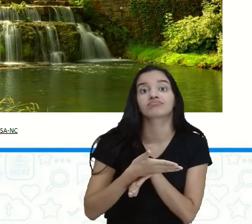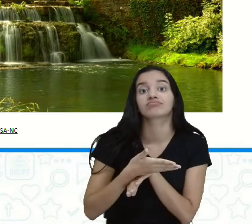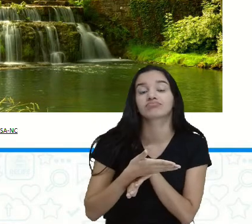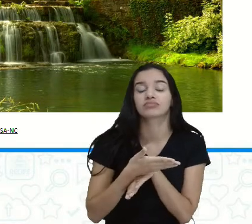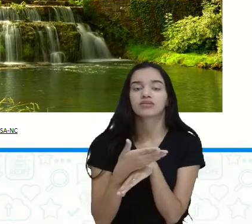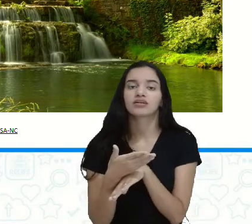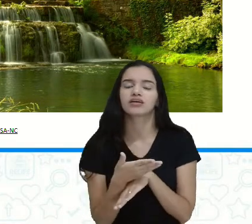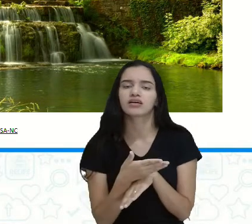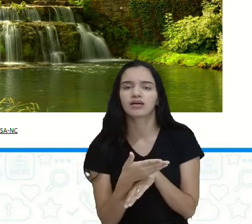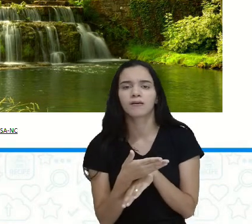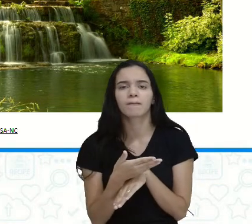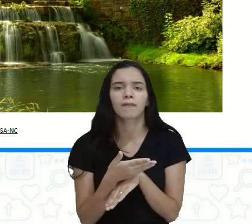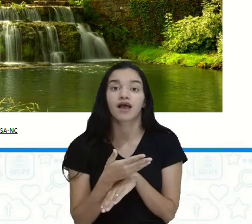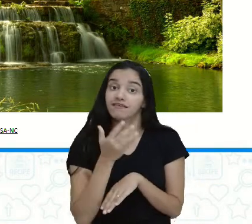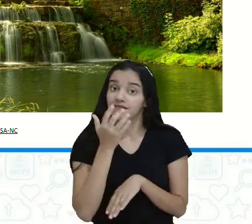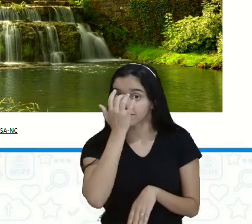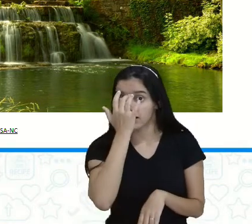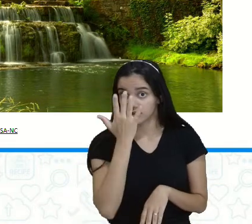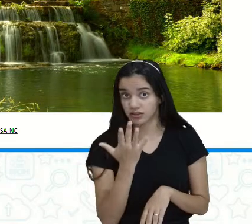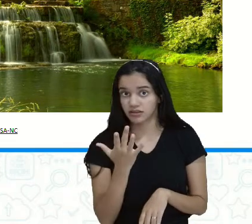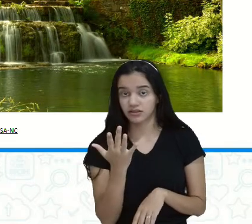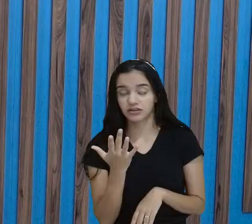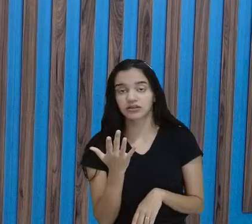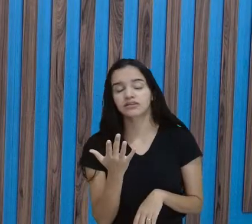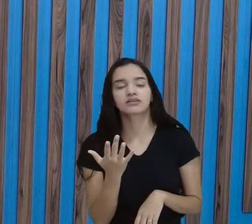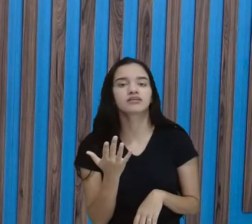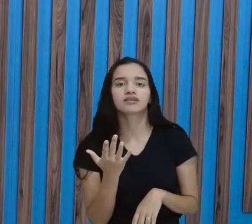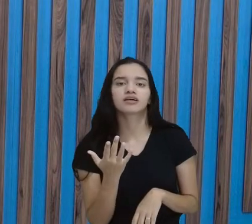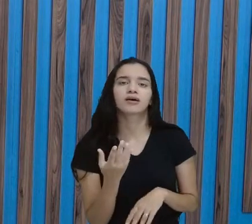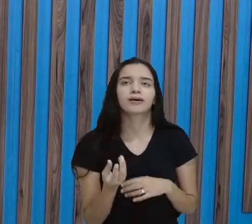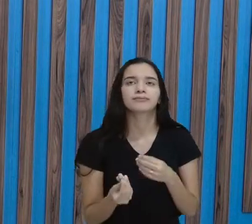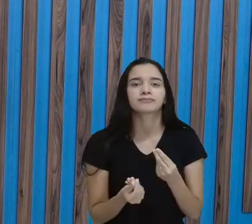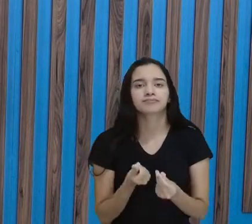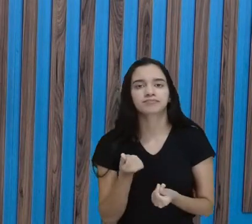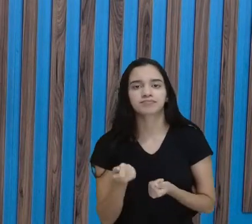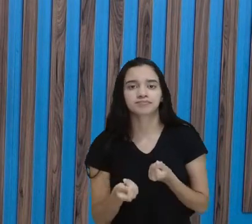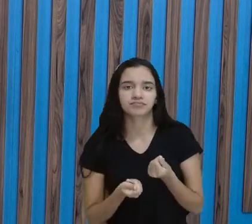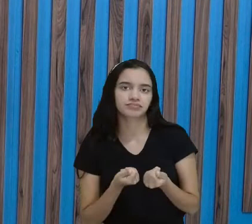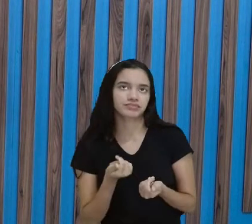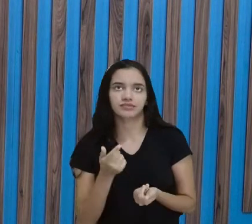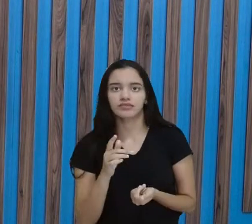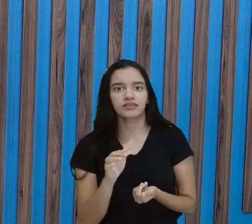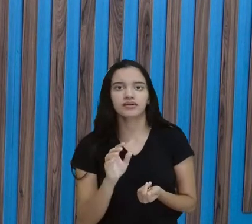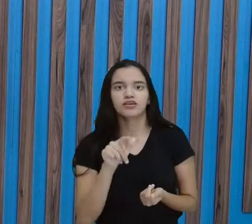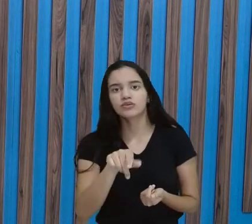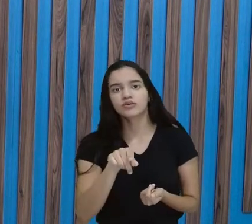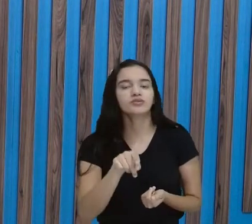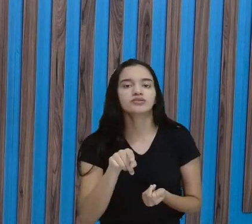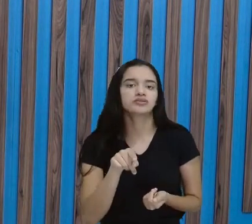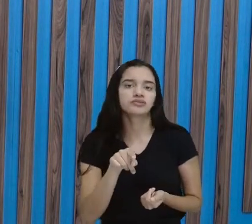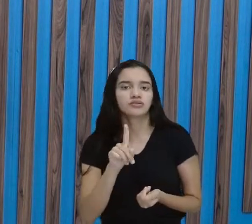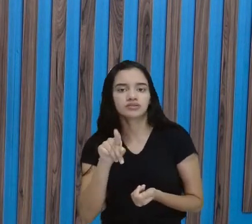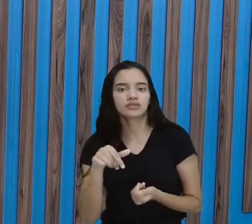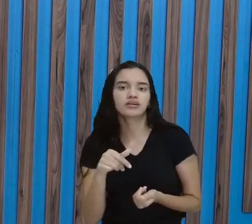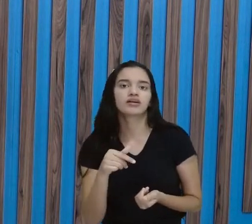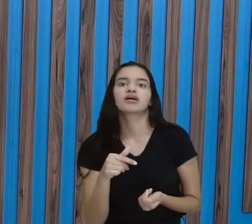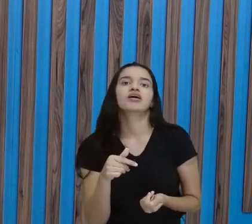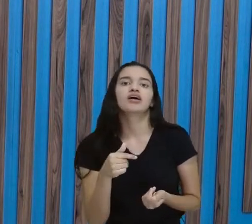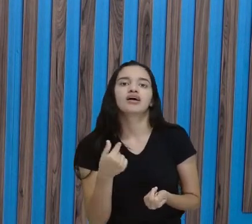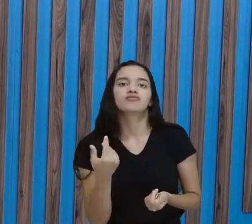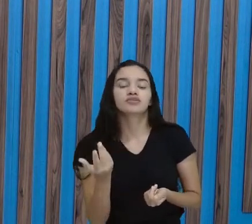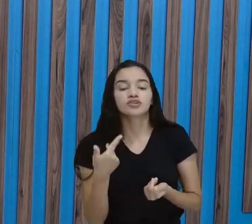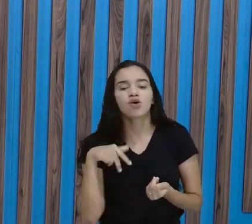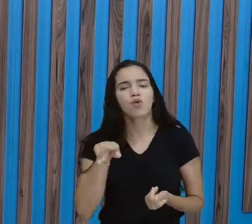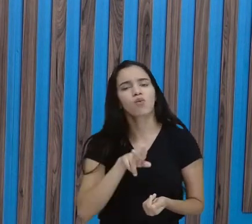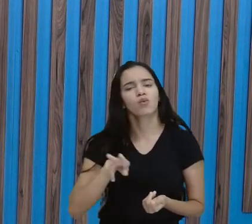Veja, facilitar, né, de repente, você ficar um pouco mais,